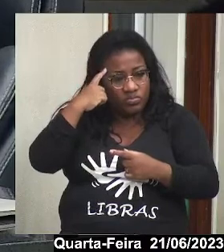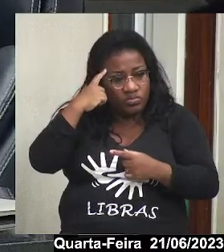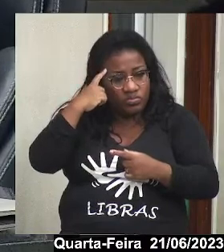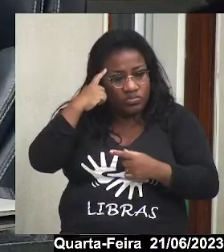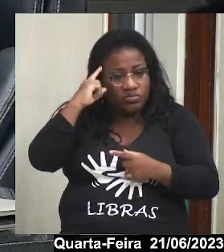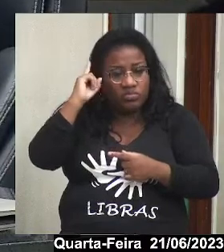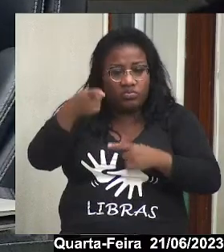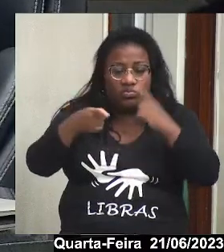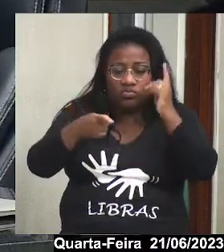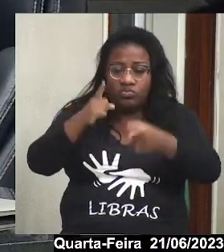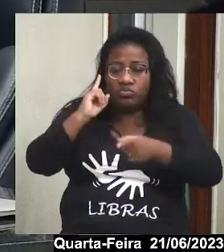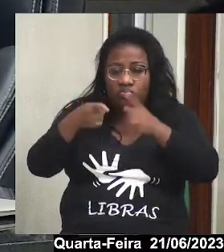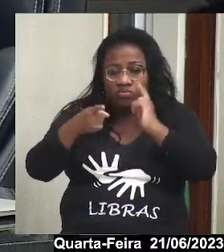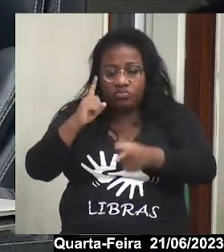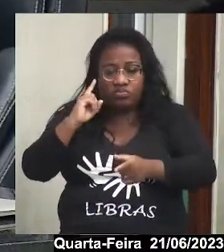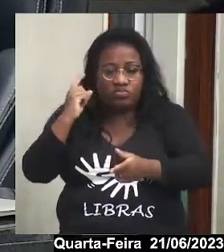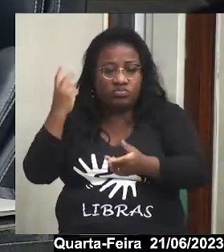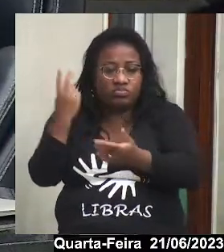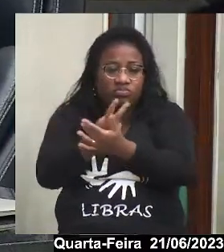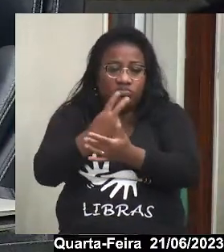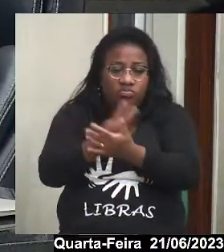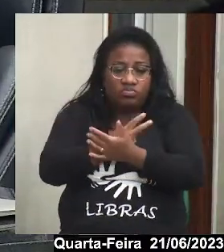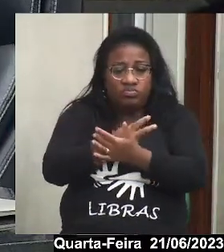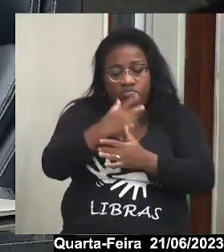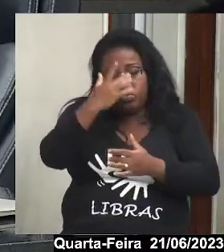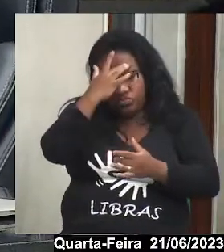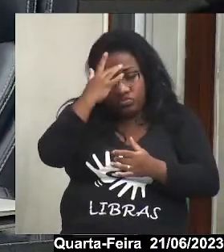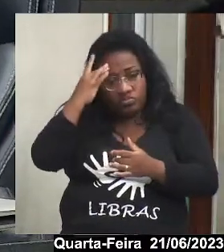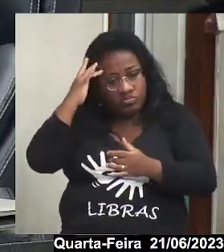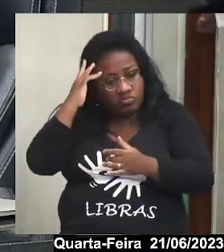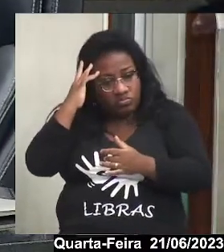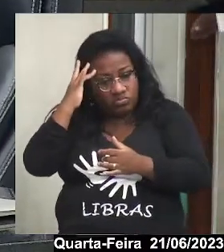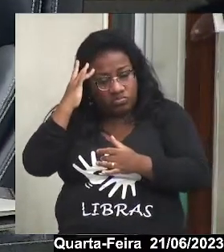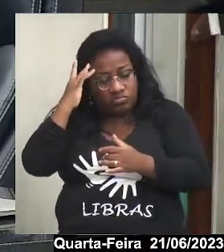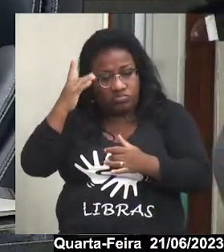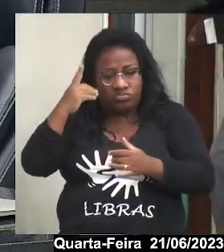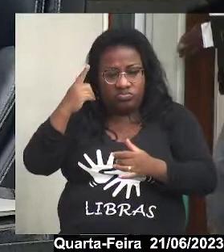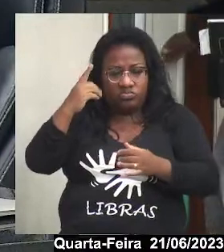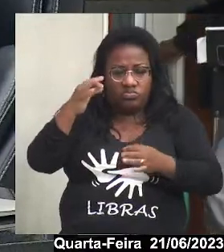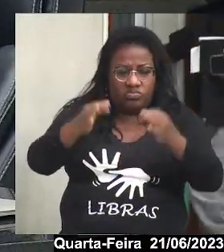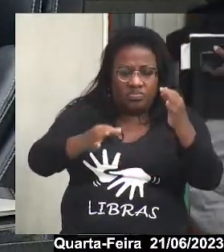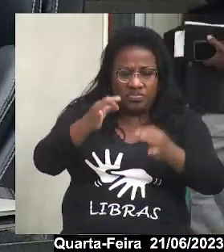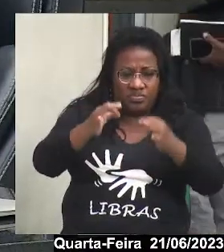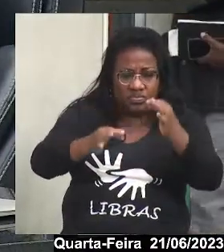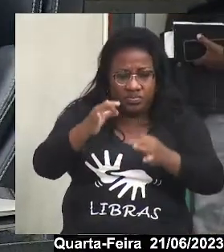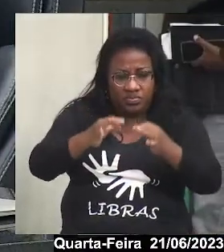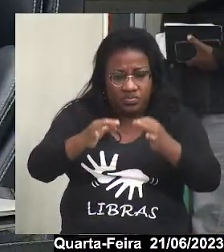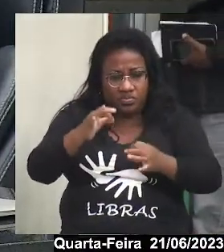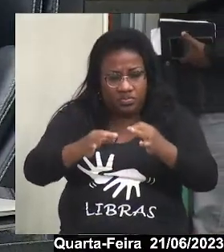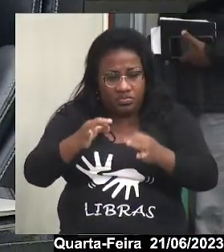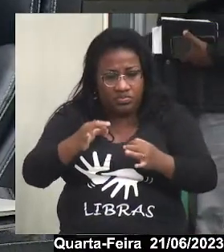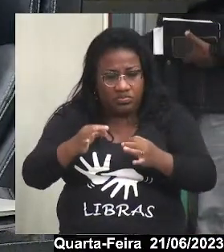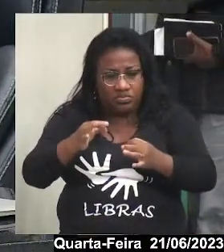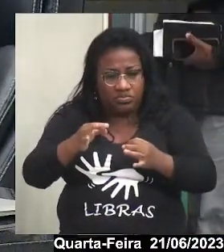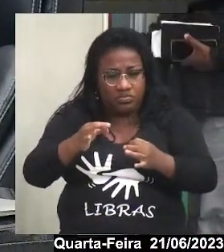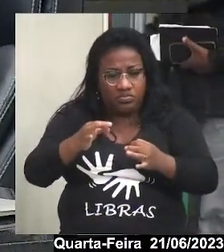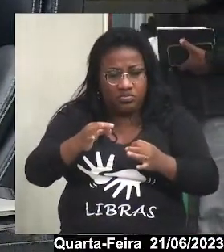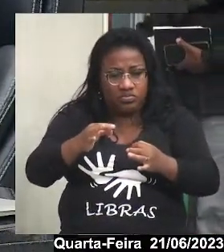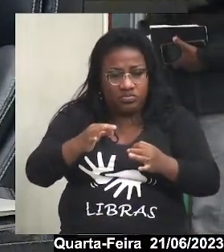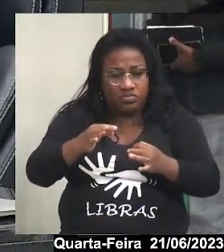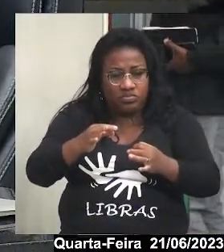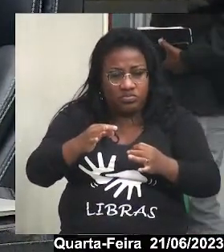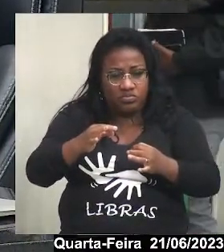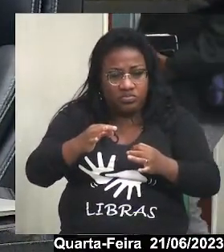apontar erros, porque erros as pessoas estão vendo e serão julgadas pelos erros, né? Então, assim, não vou entrar nesse